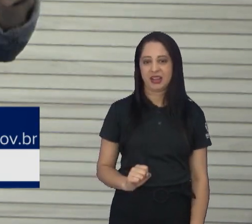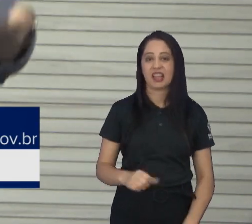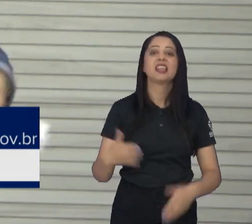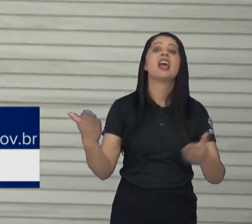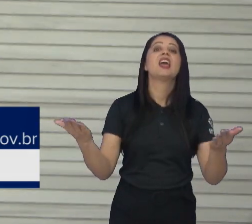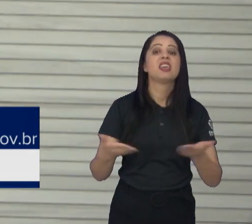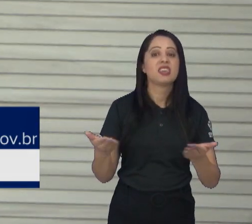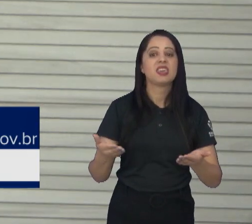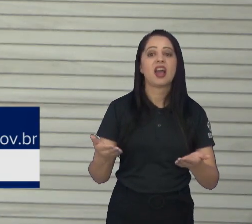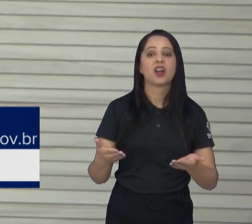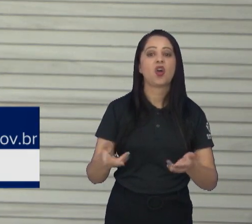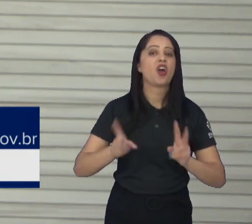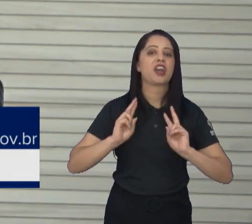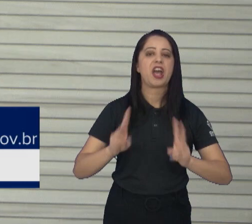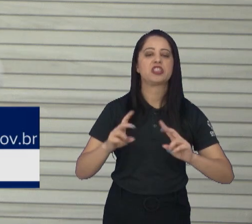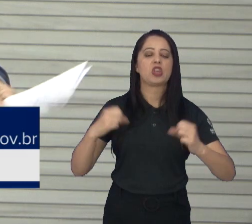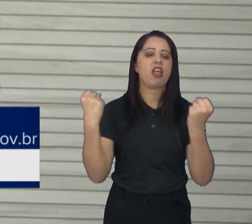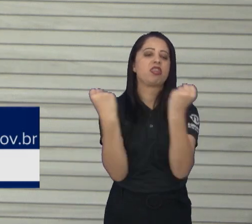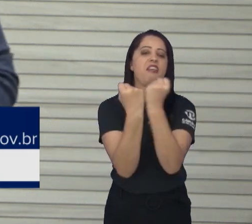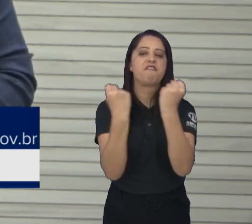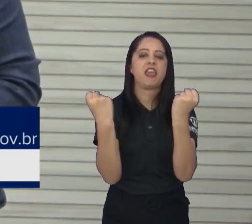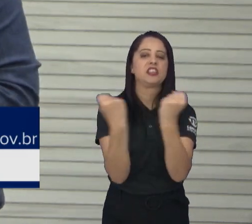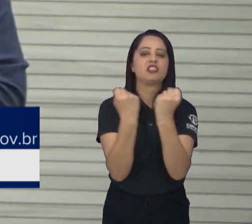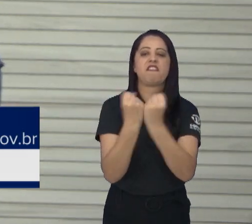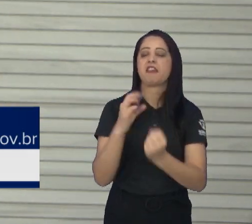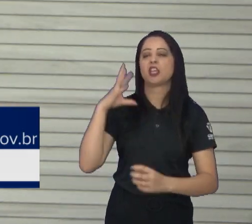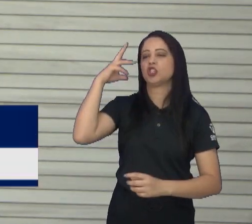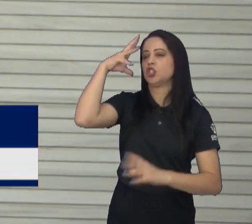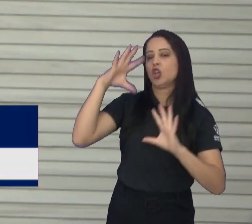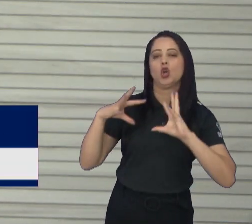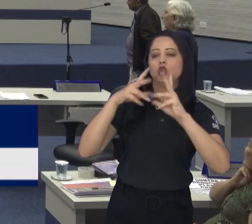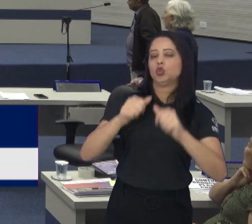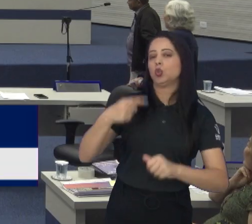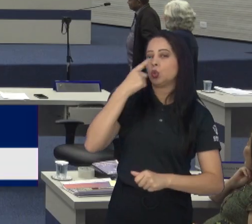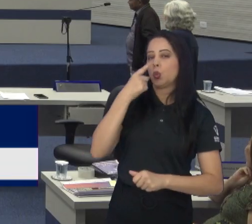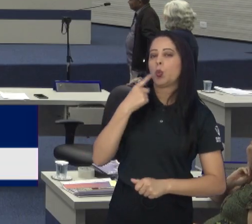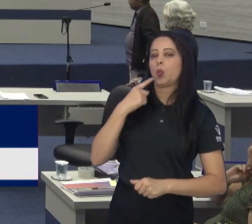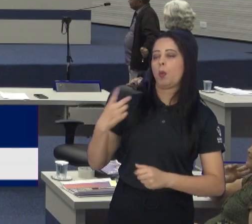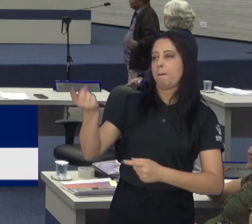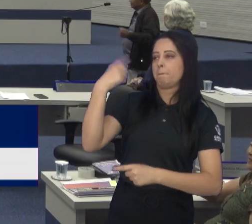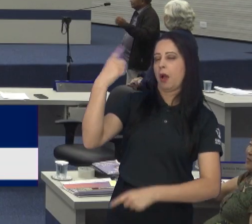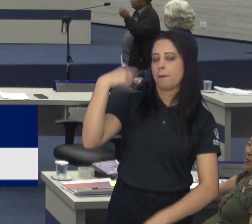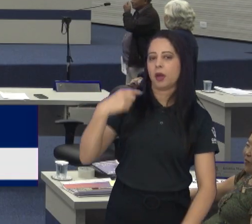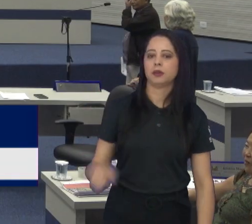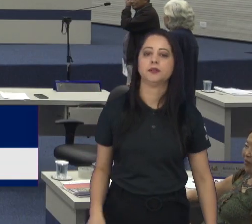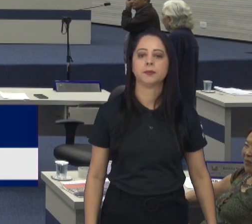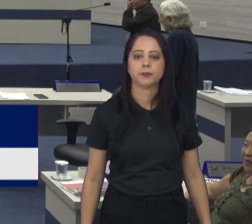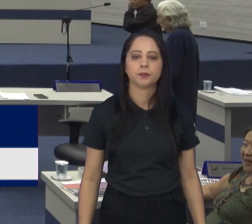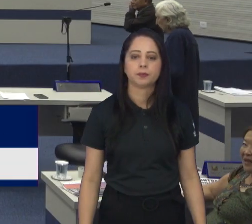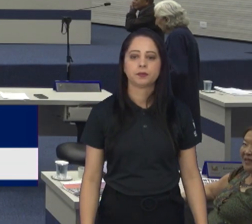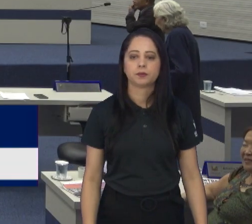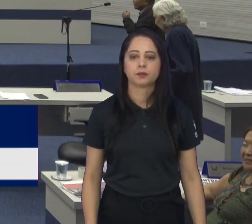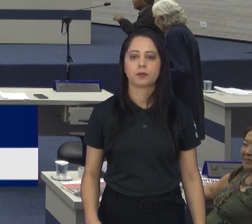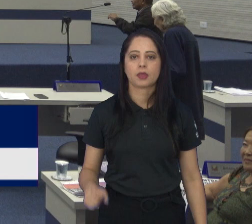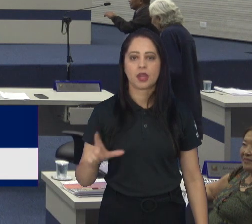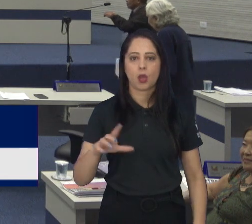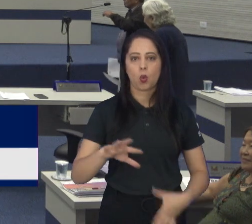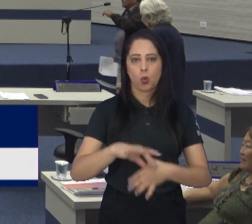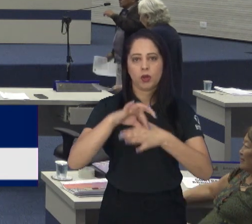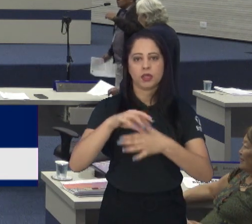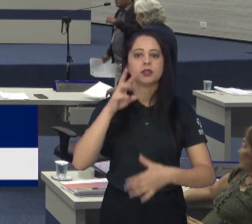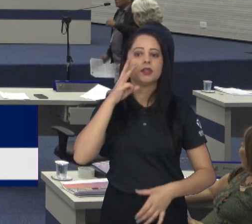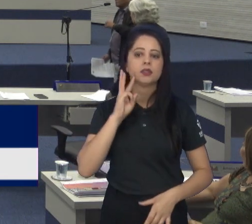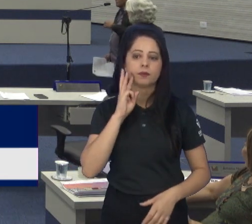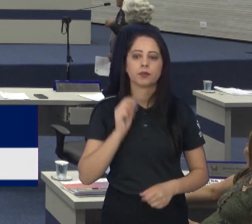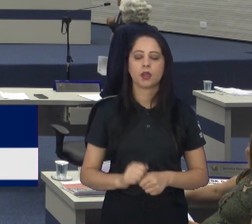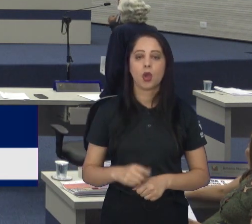agora vive para defender tudo que esse prefeito manda. Com a palavra, o líder Walter Hash. O